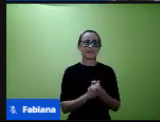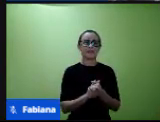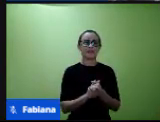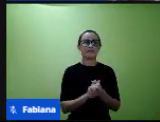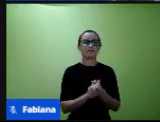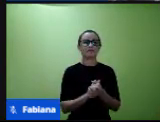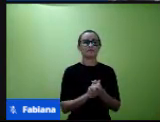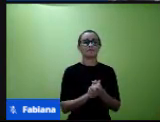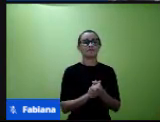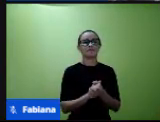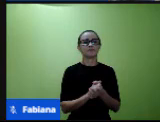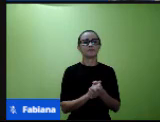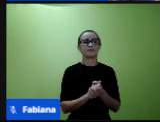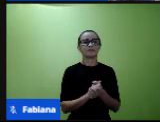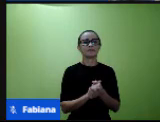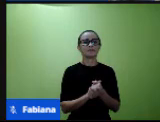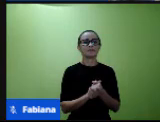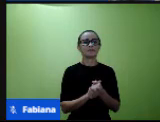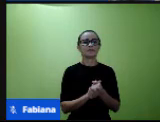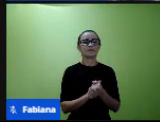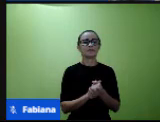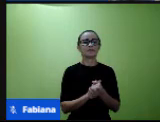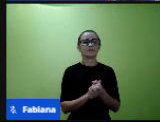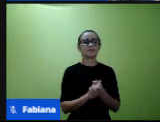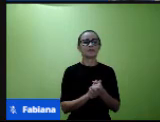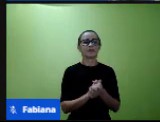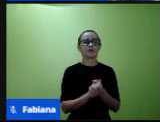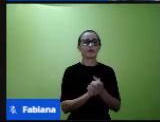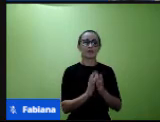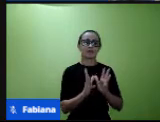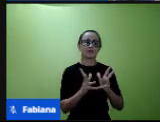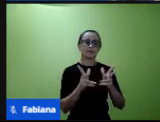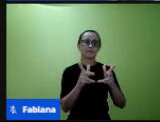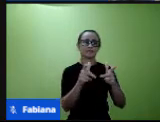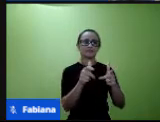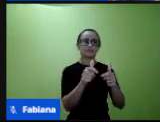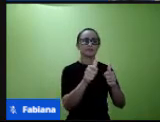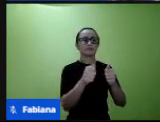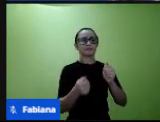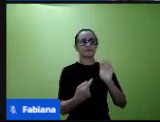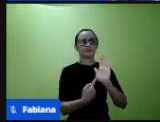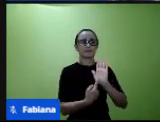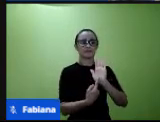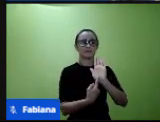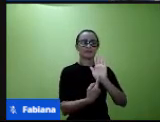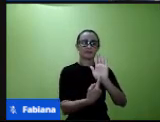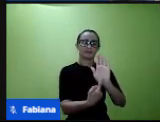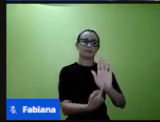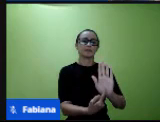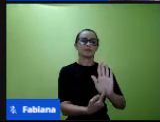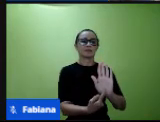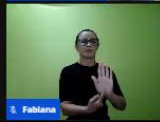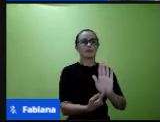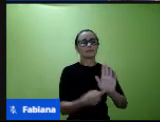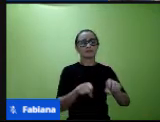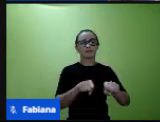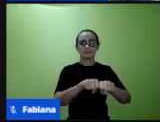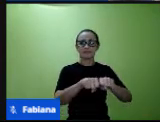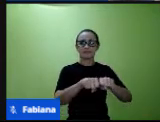Bom, diante de tudo que foi explanado, refletido na formação de